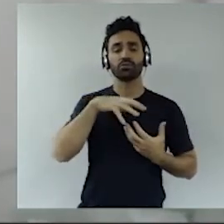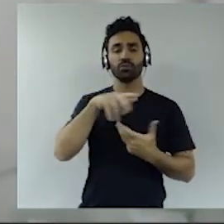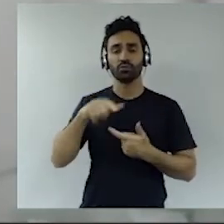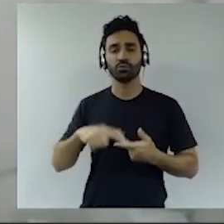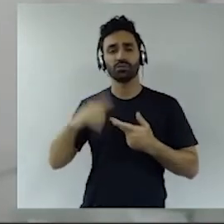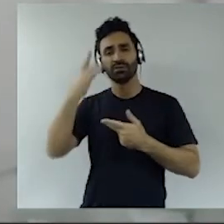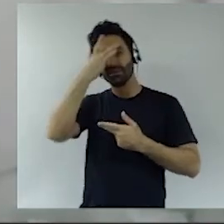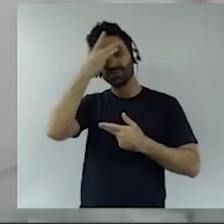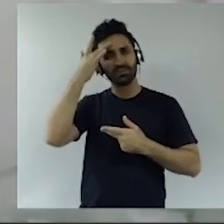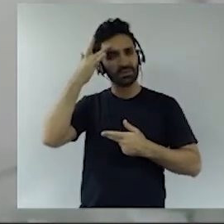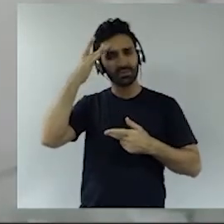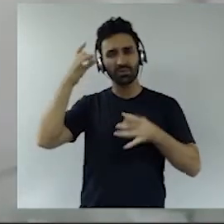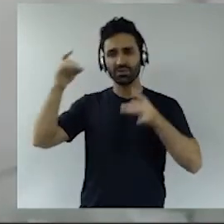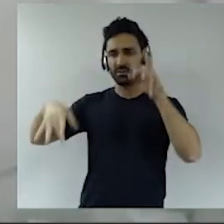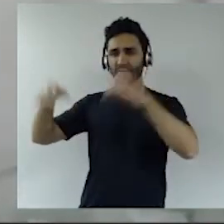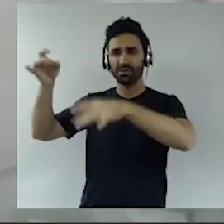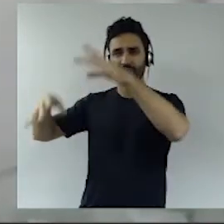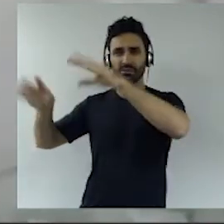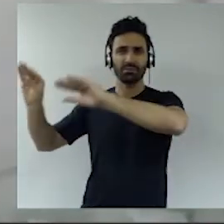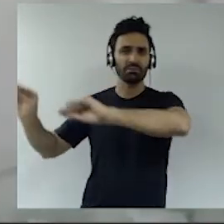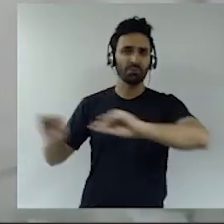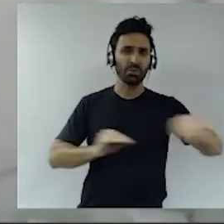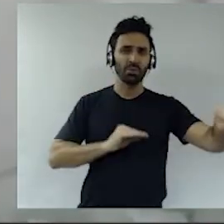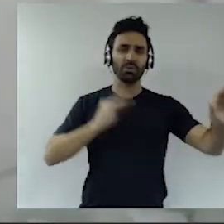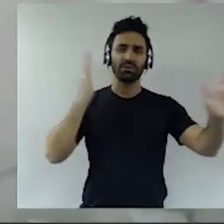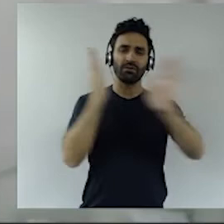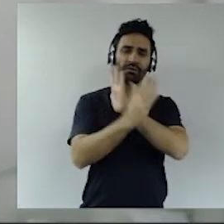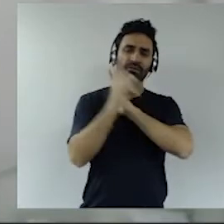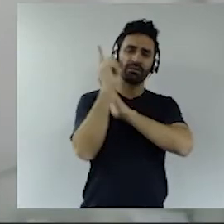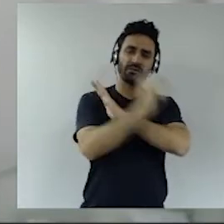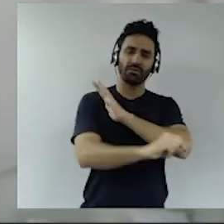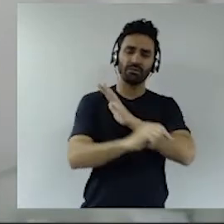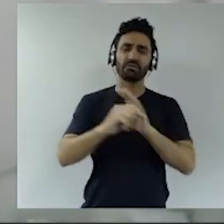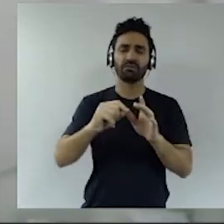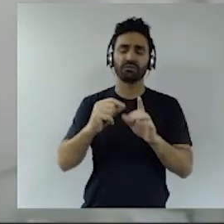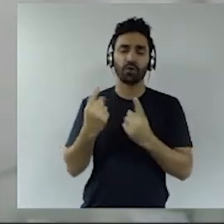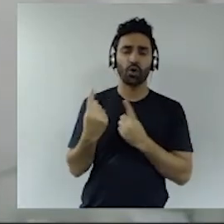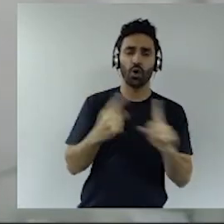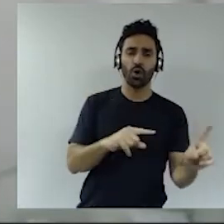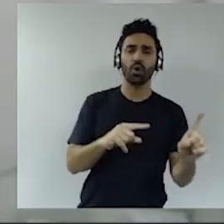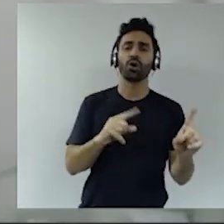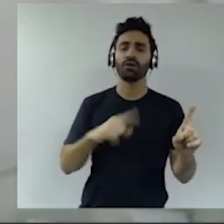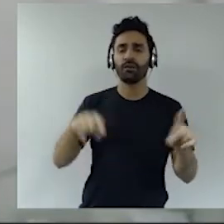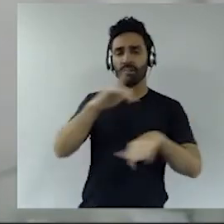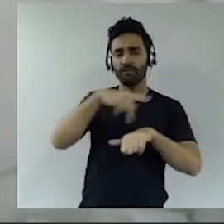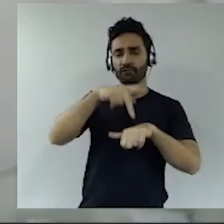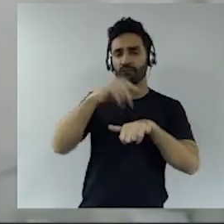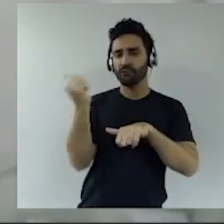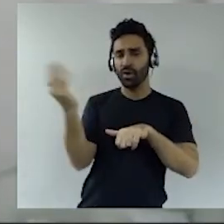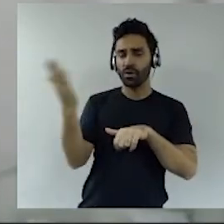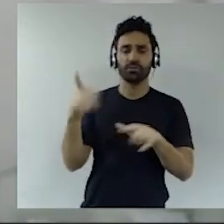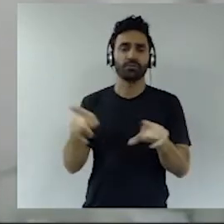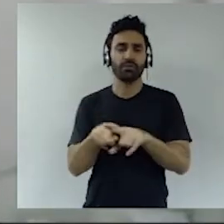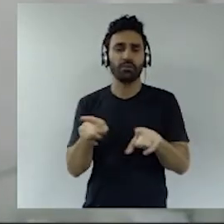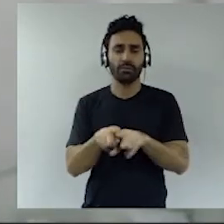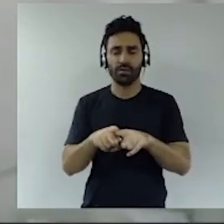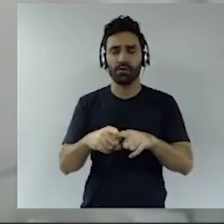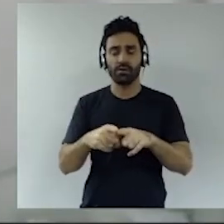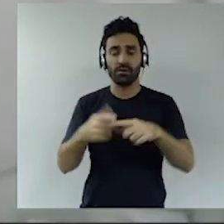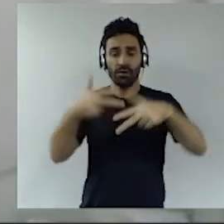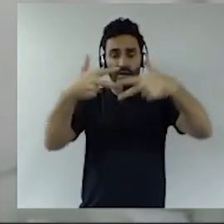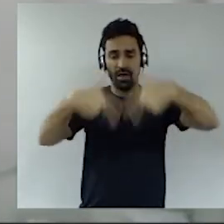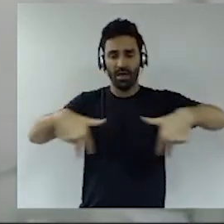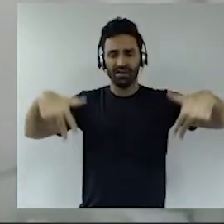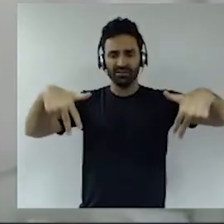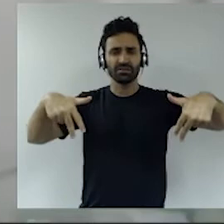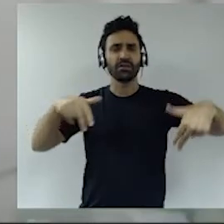deslocamentos populacionais forçados, as perseguições xenófobas, as guerras civis, os conflitos étnicos, os